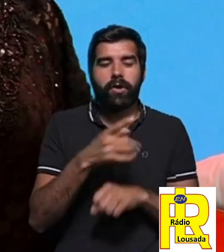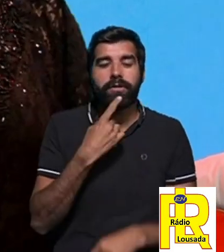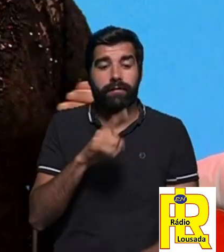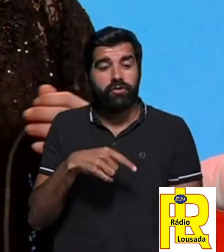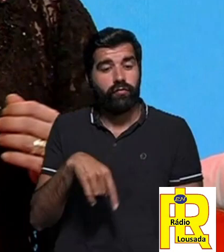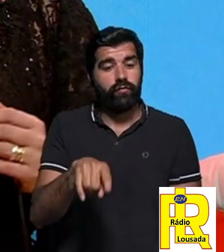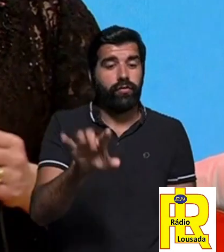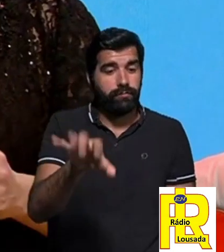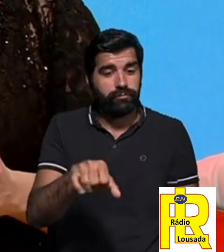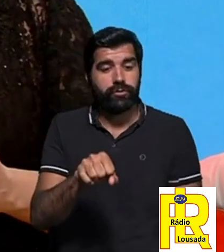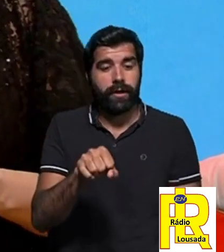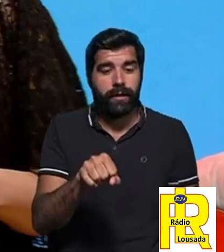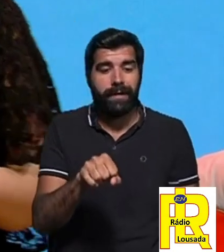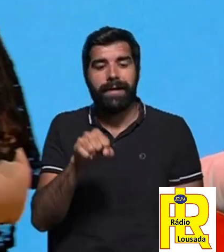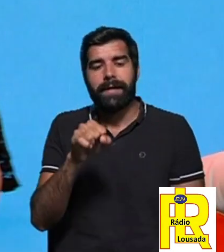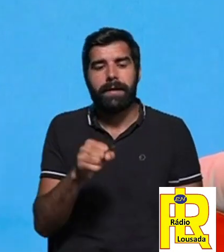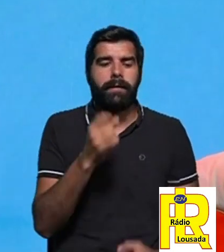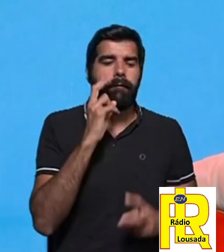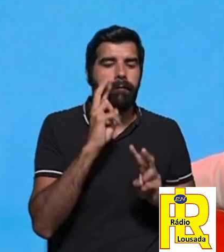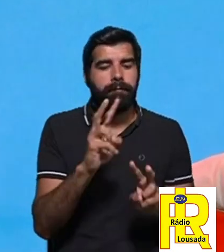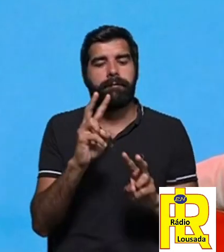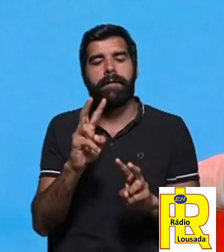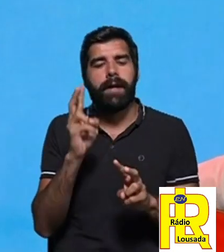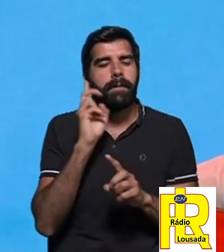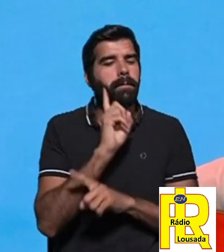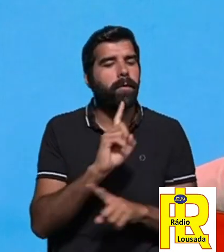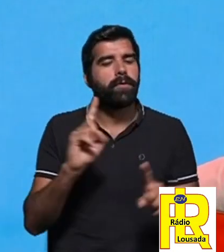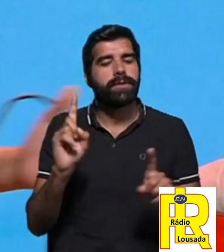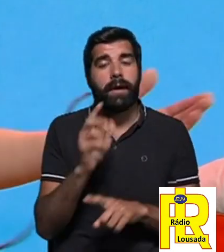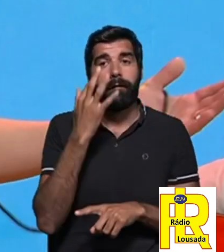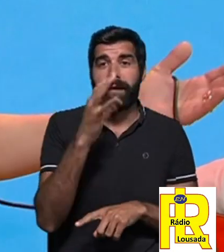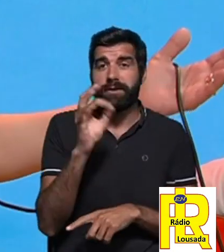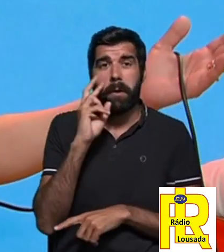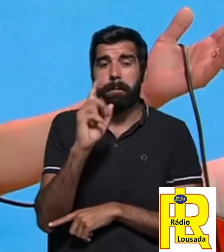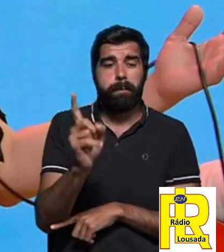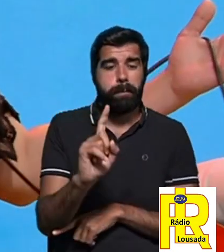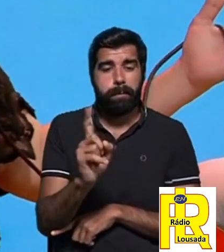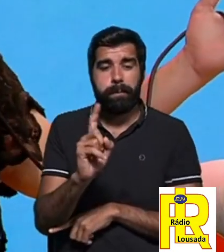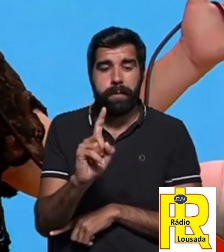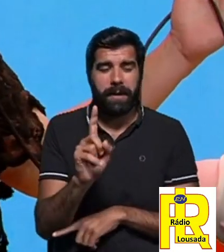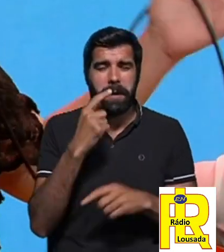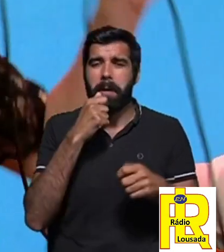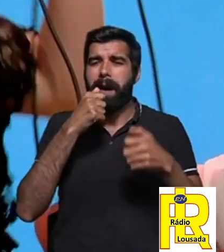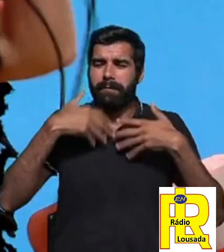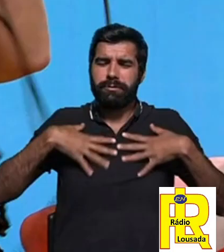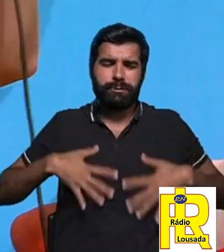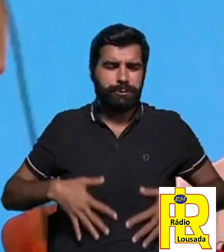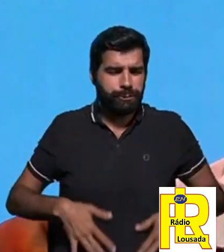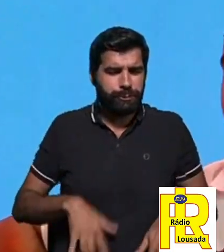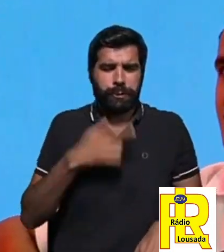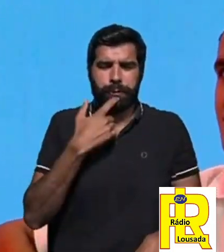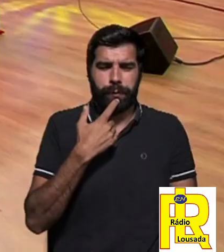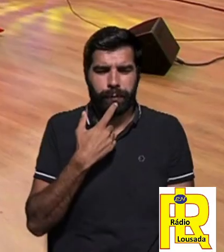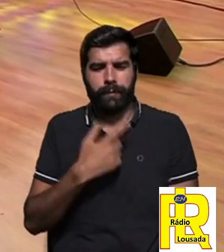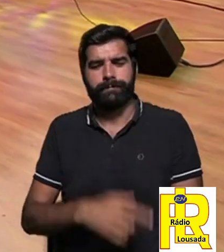vez e ao vapor da balada já lá não vi o francês, vindo lá toda molhada.